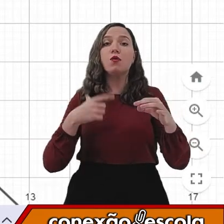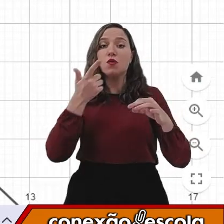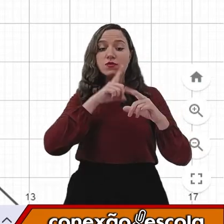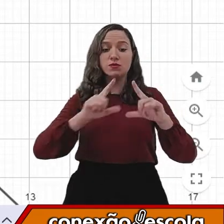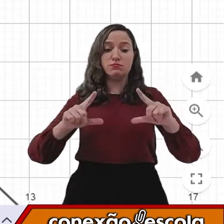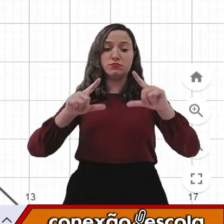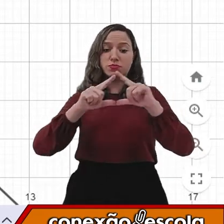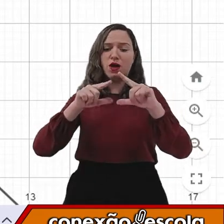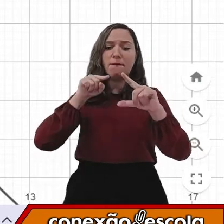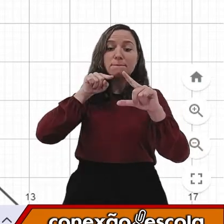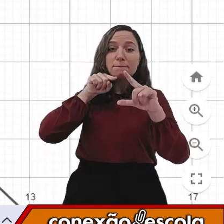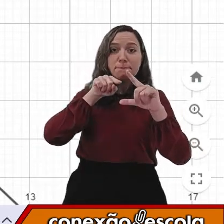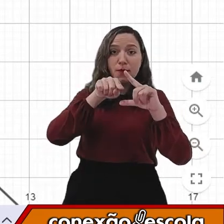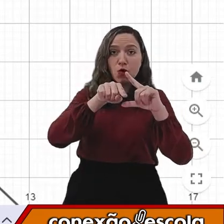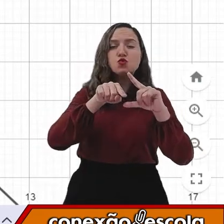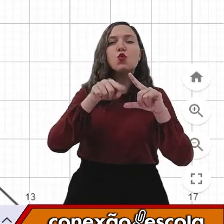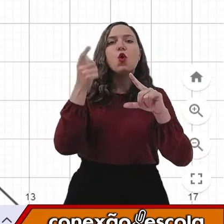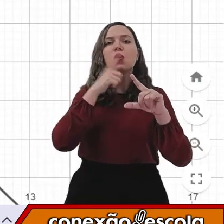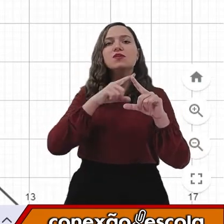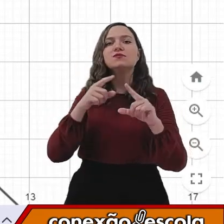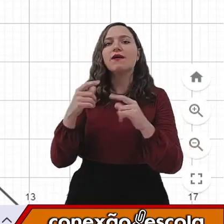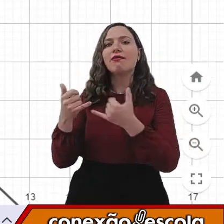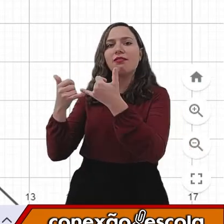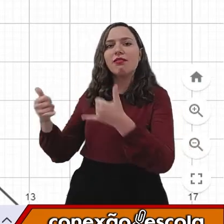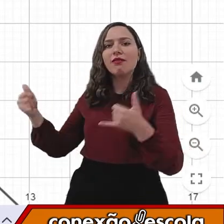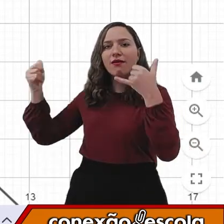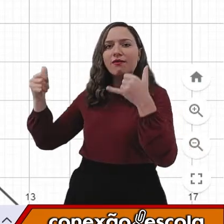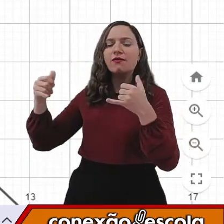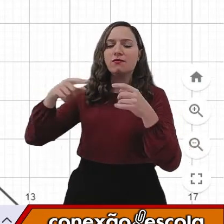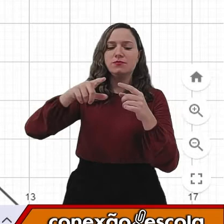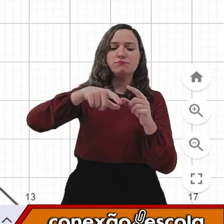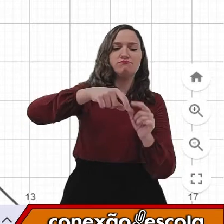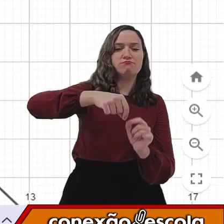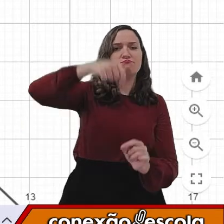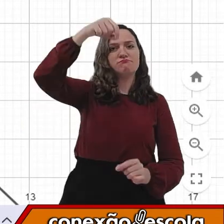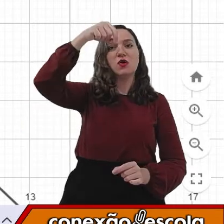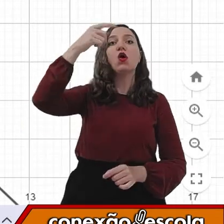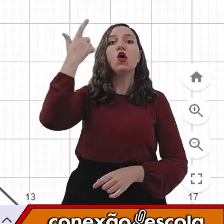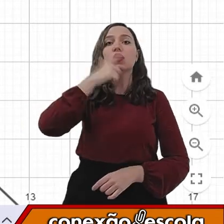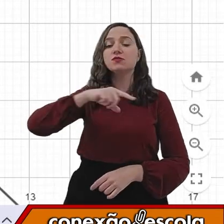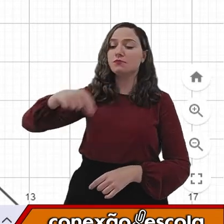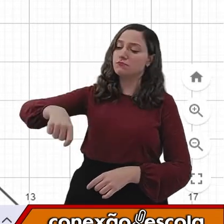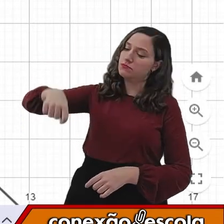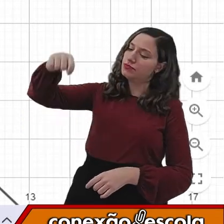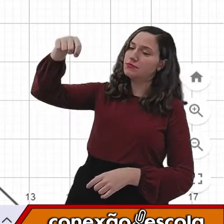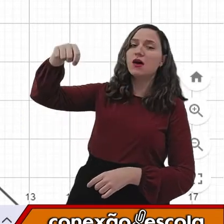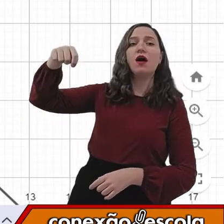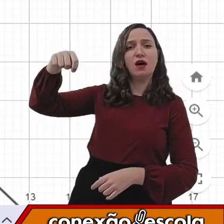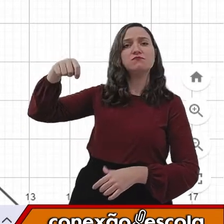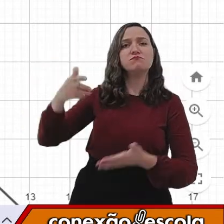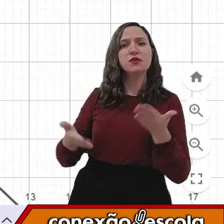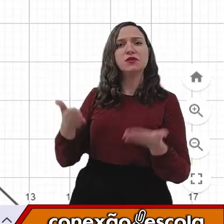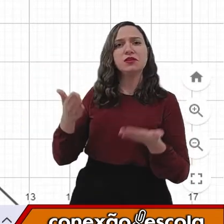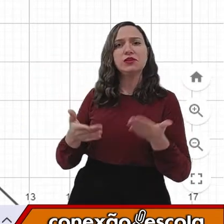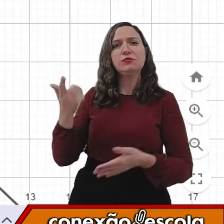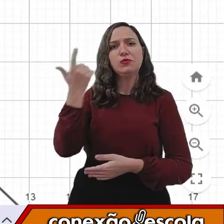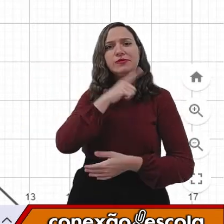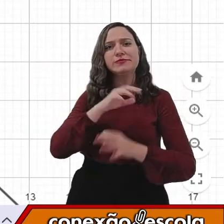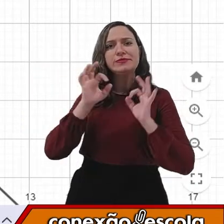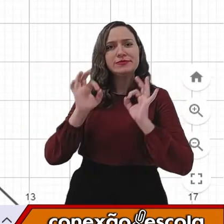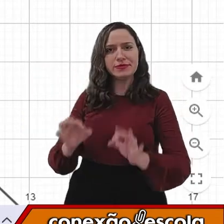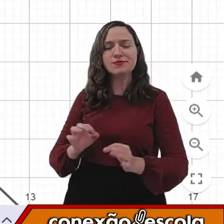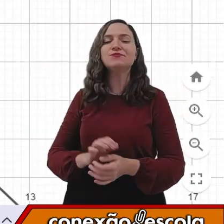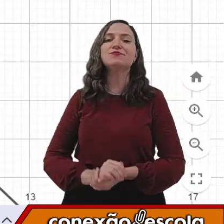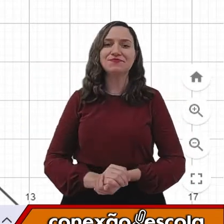exatamente no baricentro e pendurasse ele por uma corda, ele ia ficar paralelo ao chão, equilibrando todo o meu triângulo.